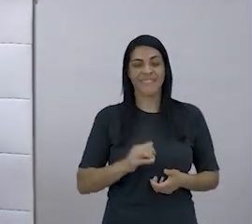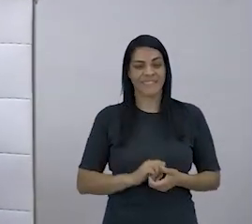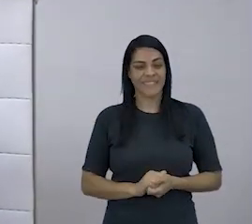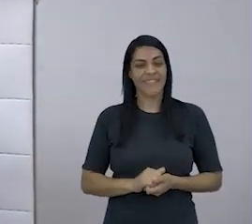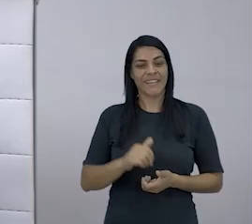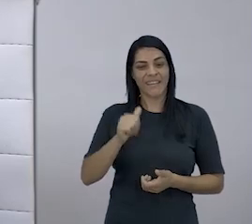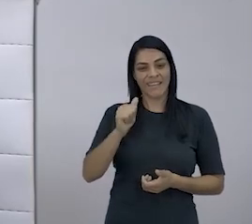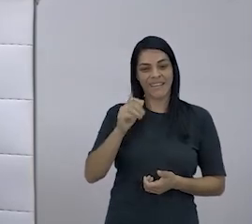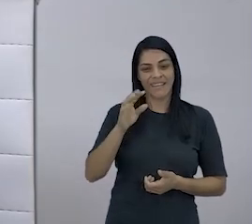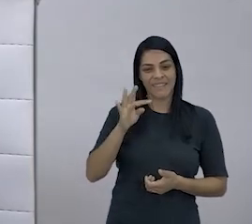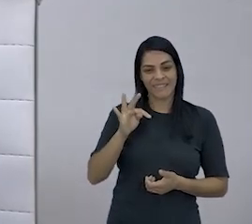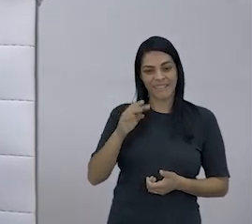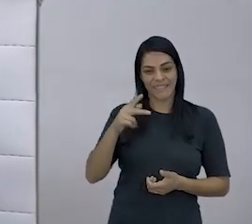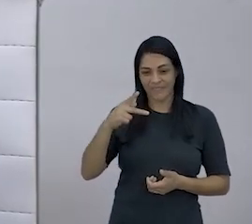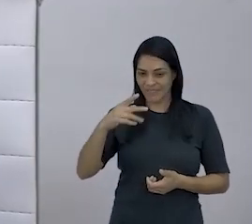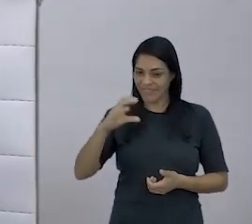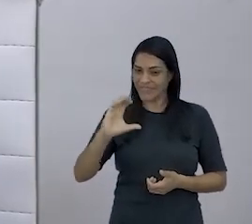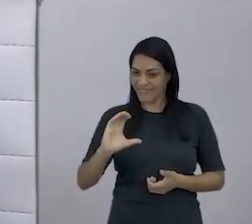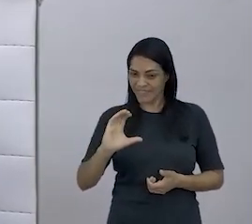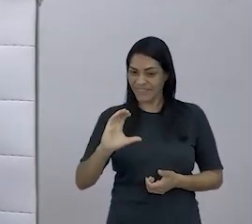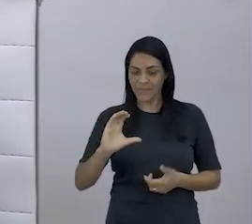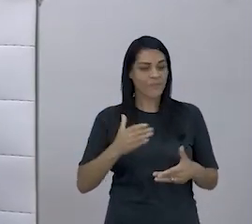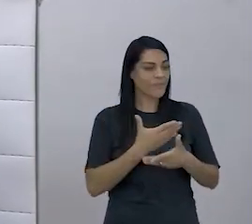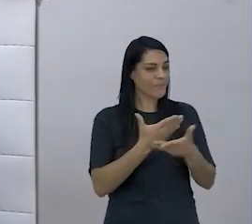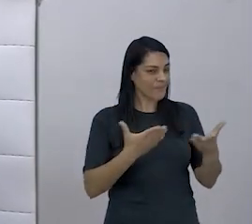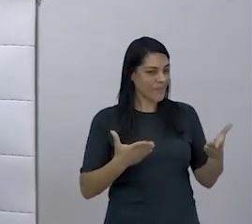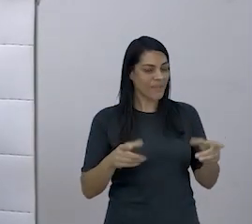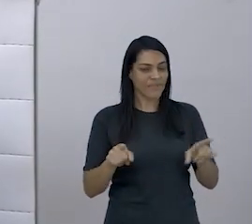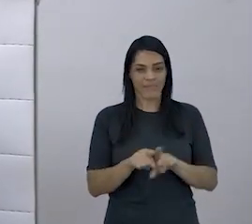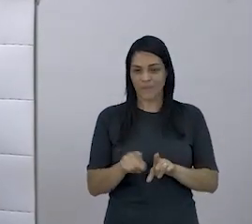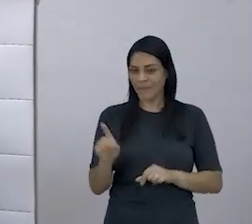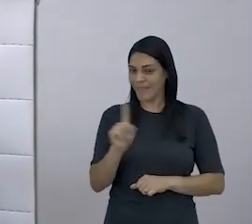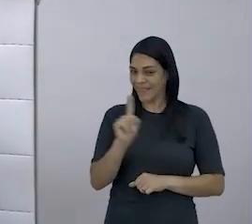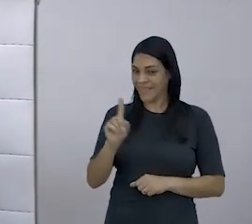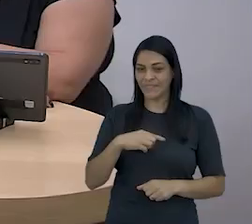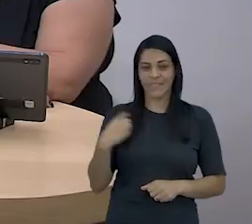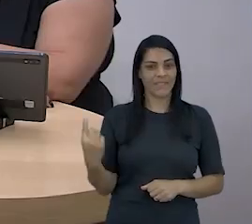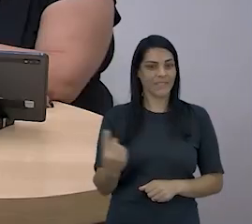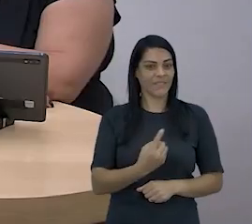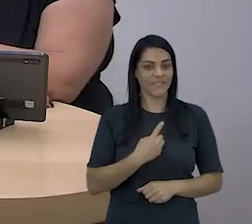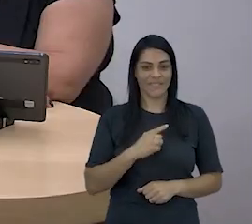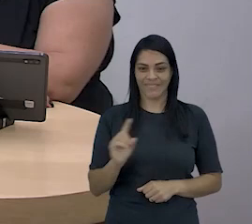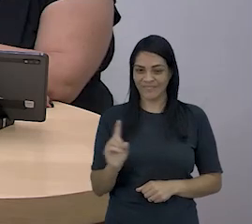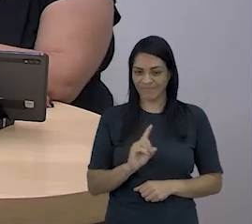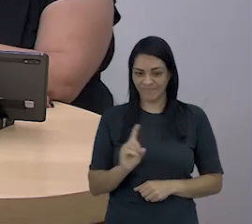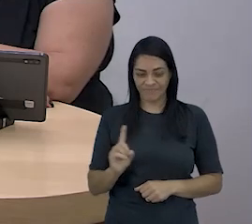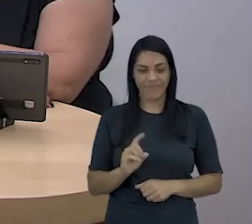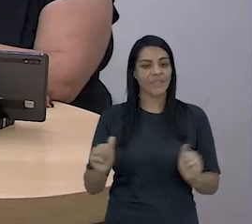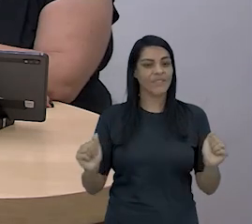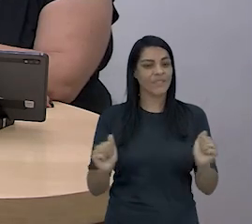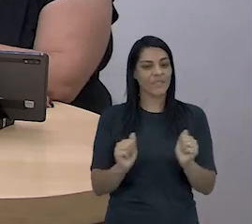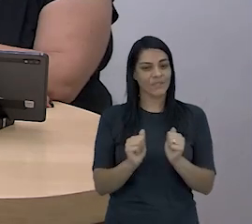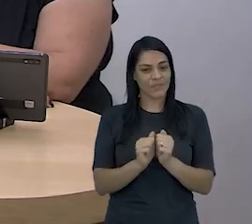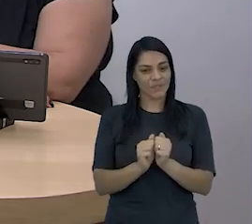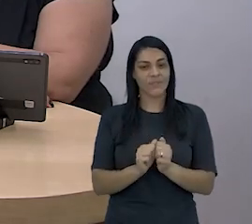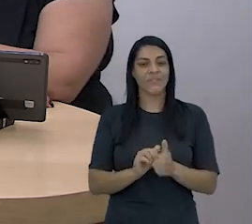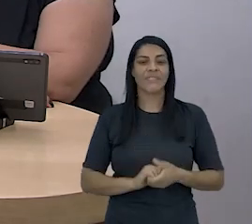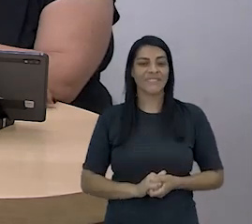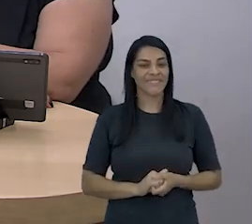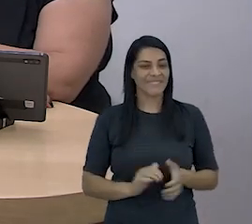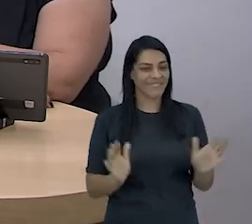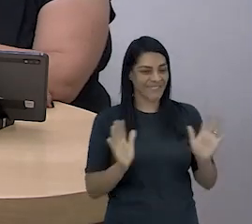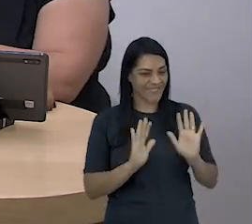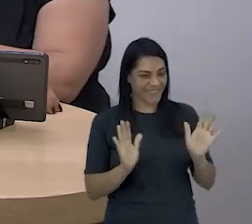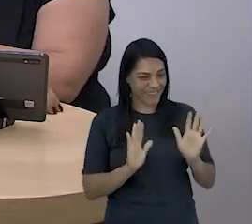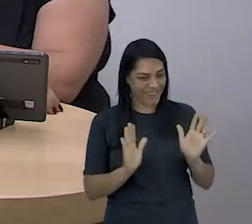a TPC. E a Lê, a gente também não tá A sozinha. gente não tá sozinha, não. A gente tá aqui com a Vivi. Tudo